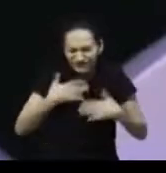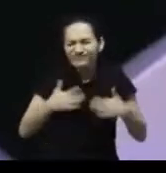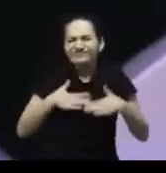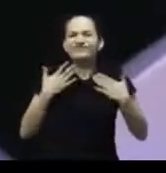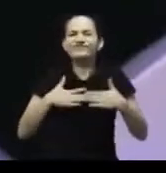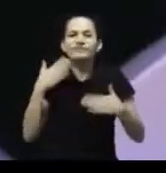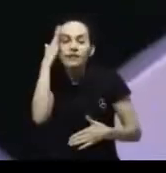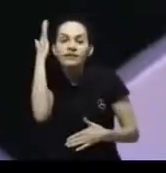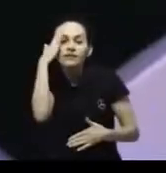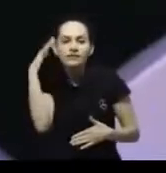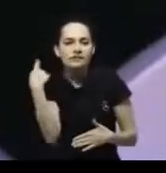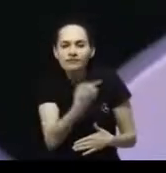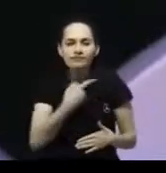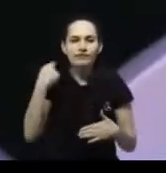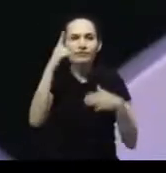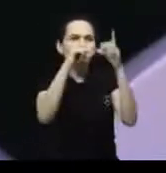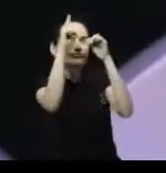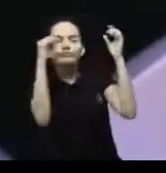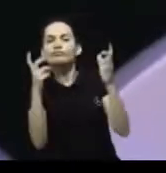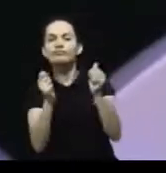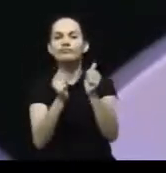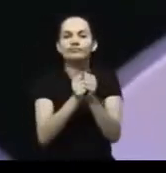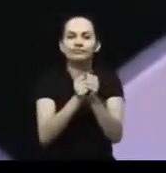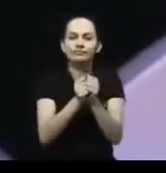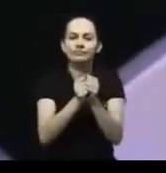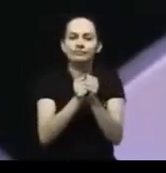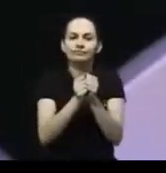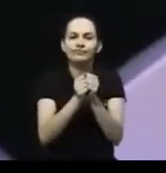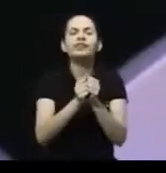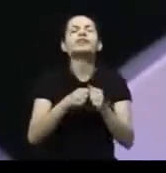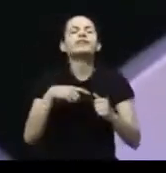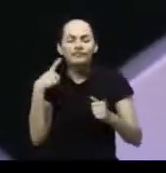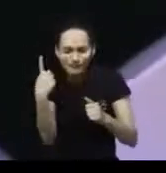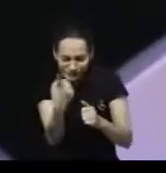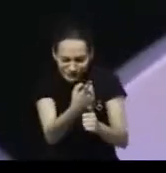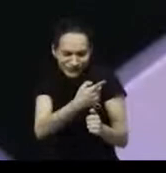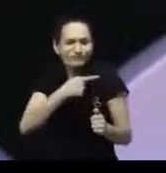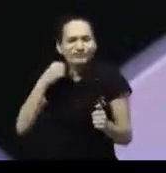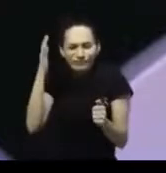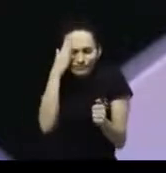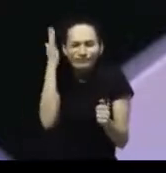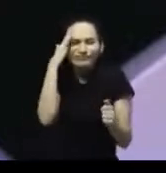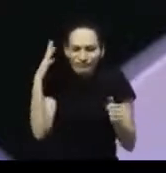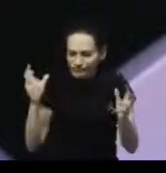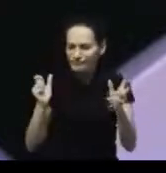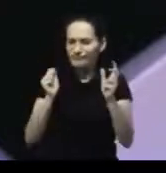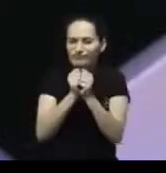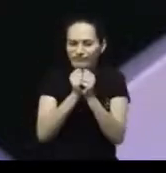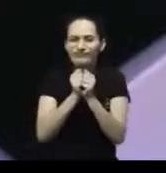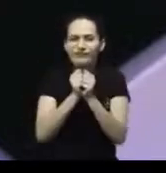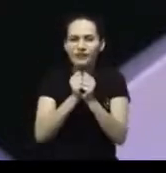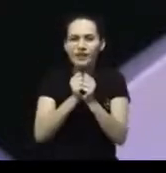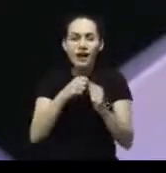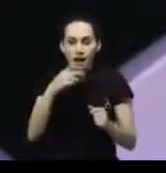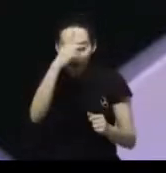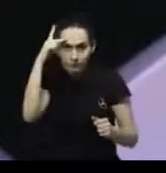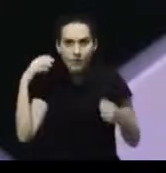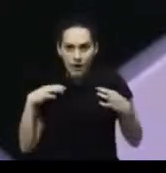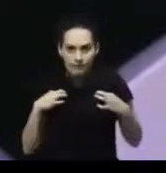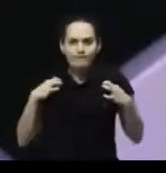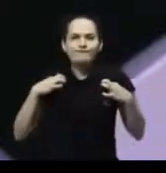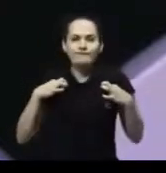de saber que brilhamos juntos é o valor do pertencimento Quem veste essa camisa